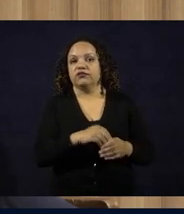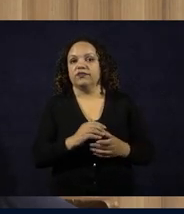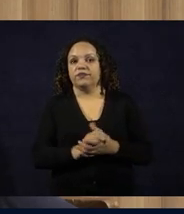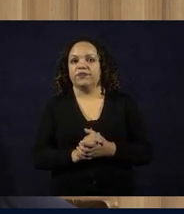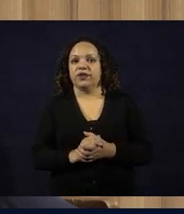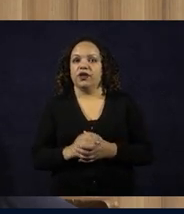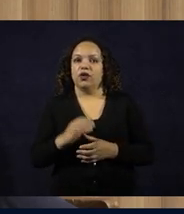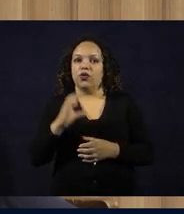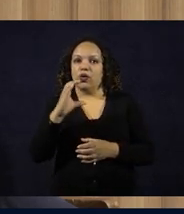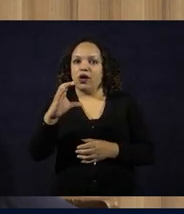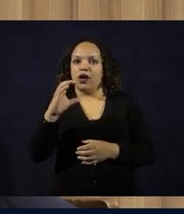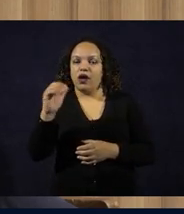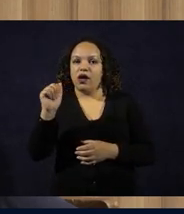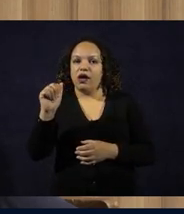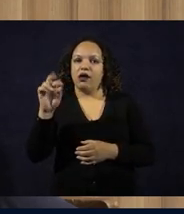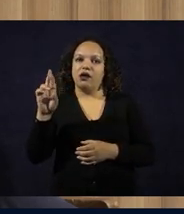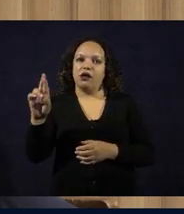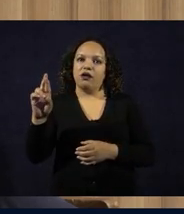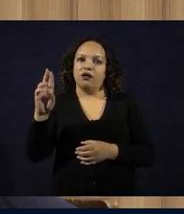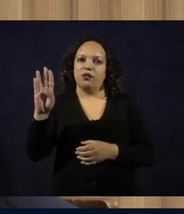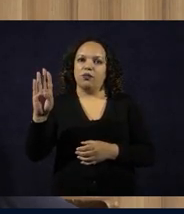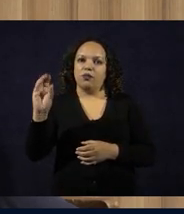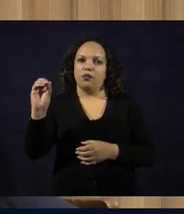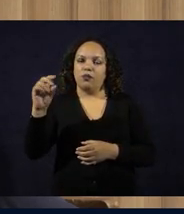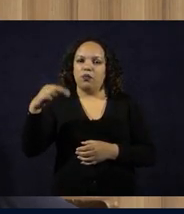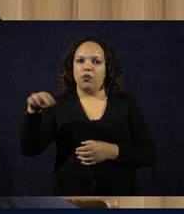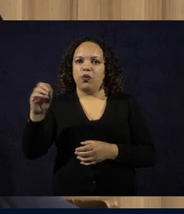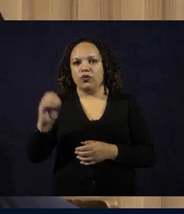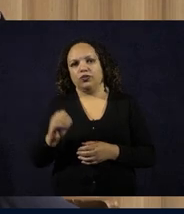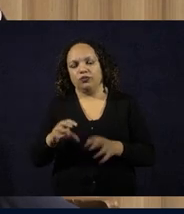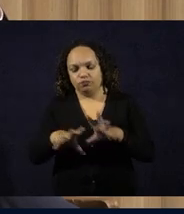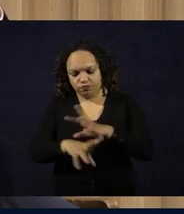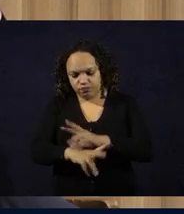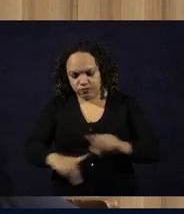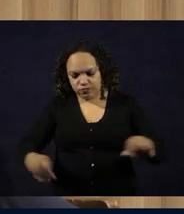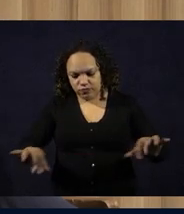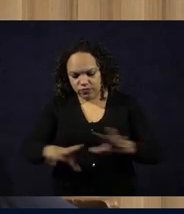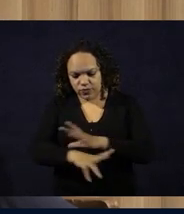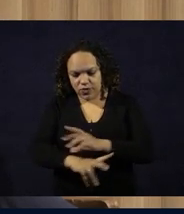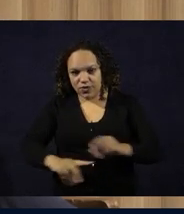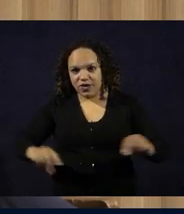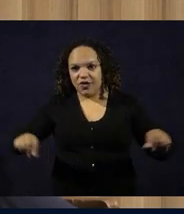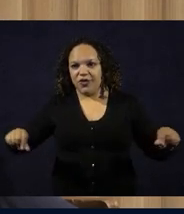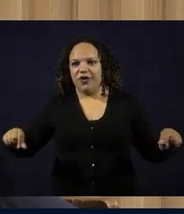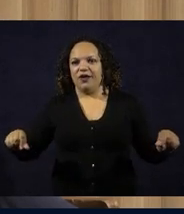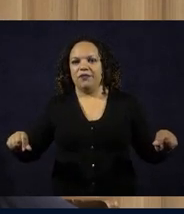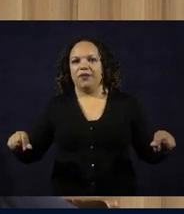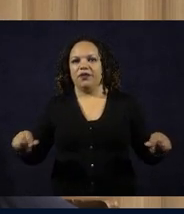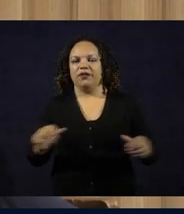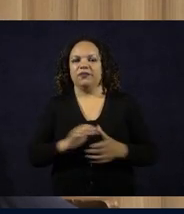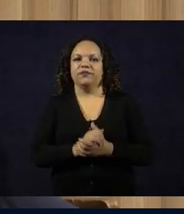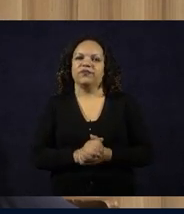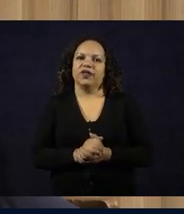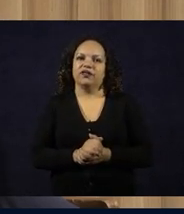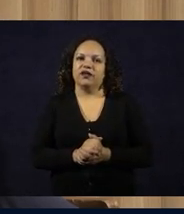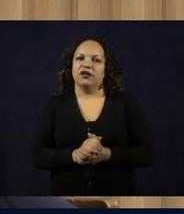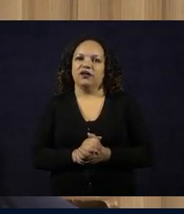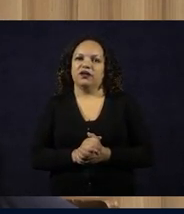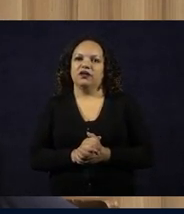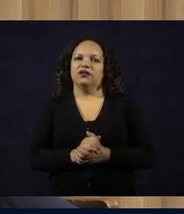né a maneira mais eficiente de sequestrar carbono né atmosfera é a planta né